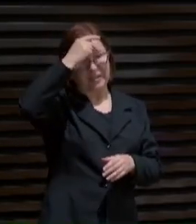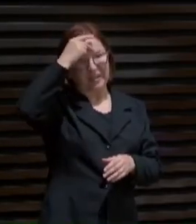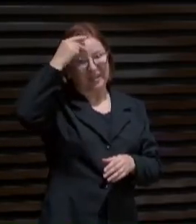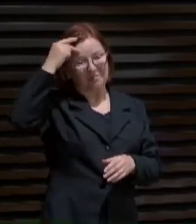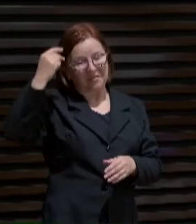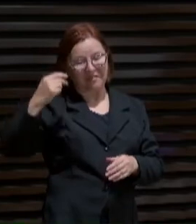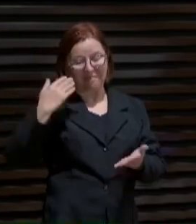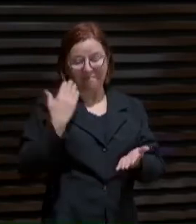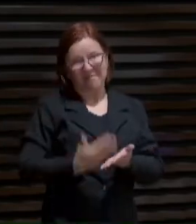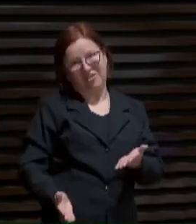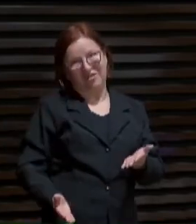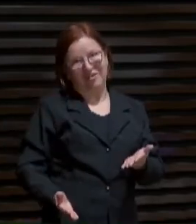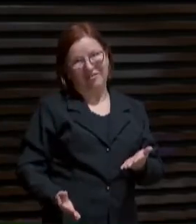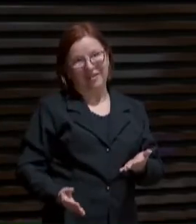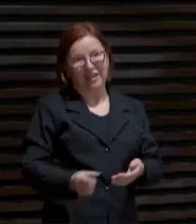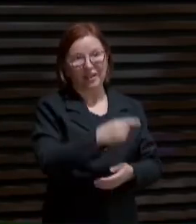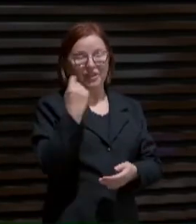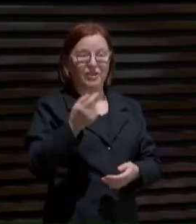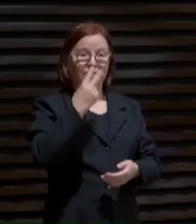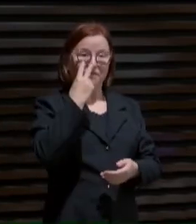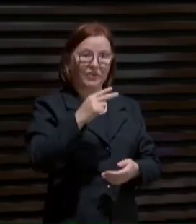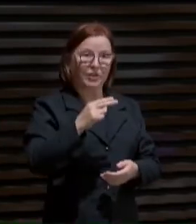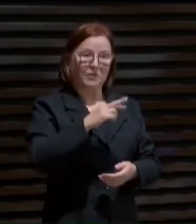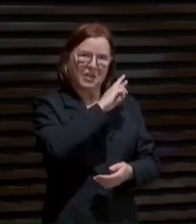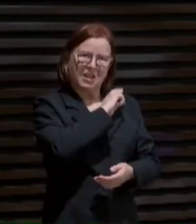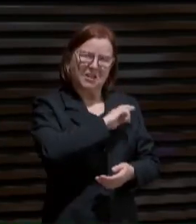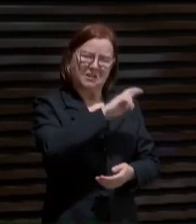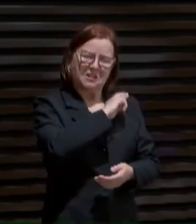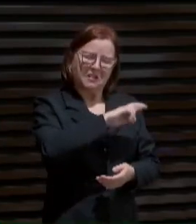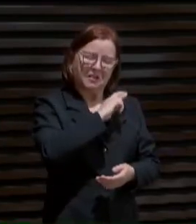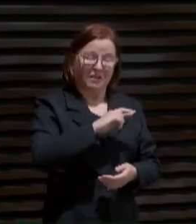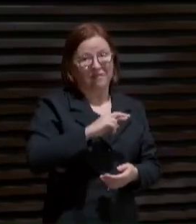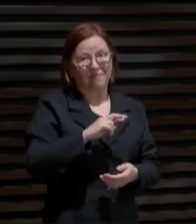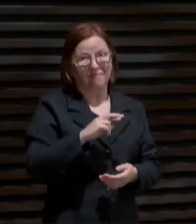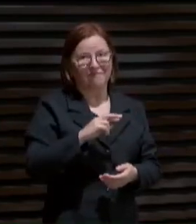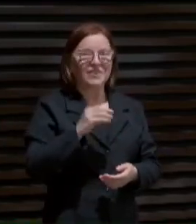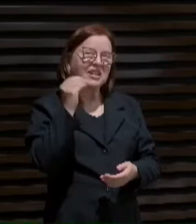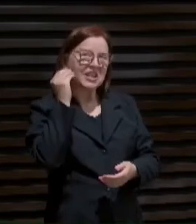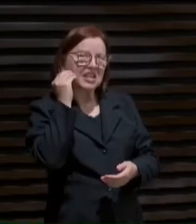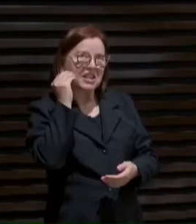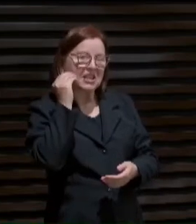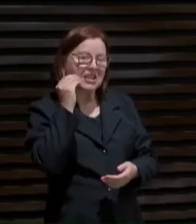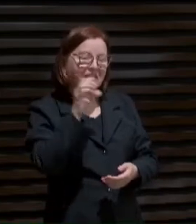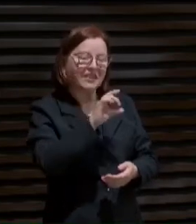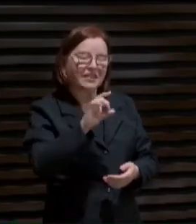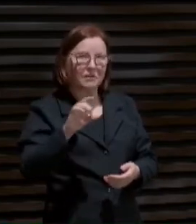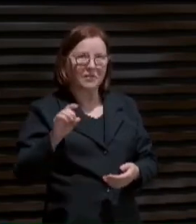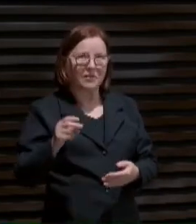e nós vemos as religiões como uma tentativa de cada um a buscar uma alternativa